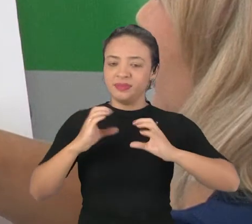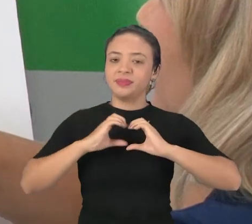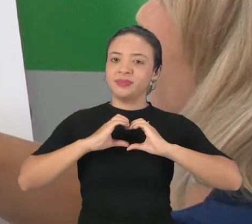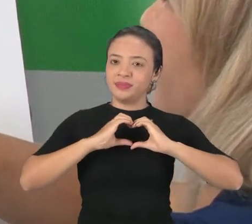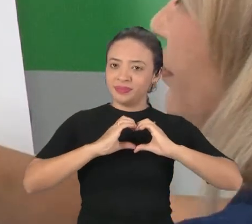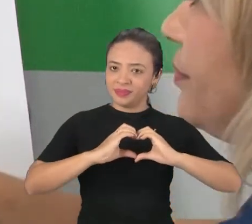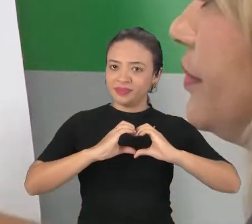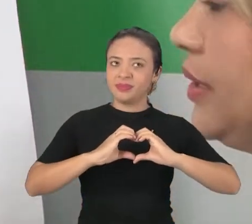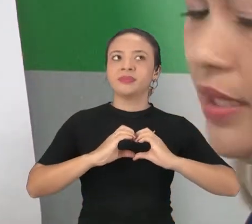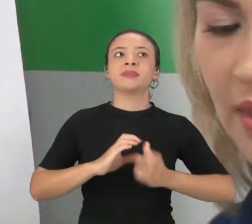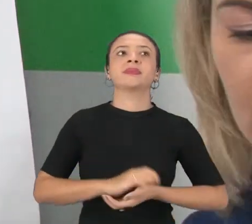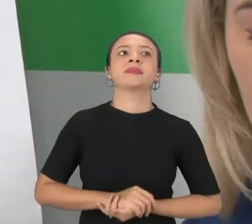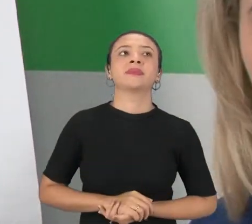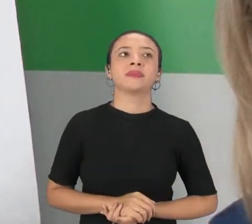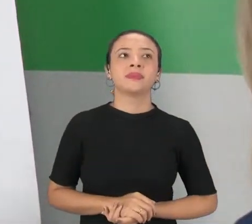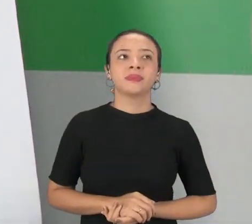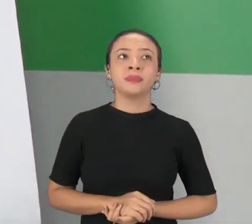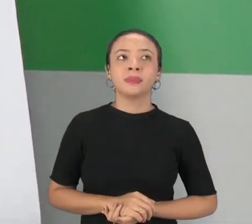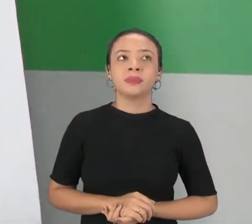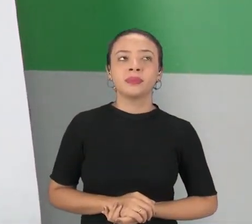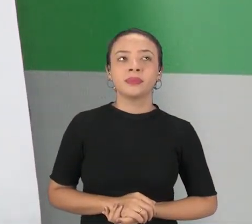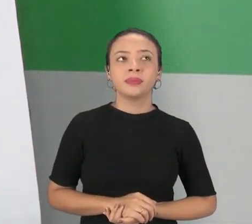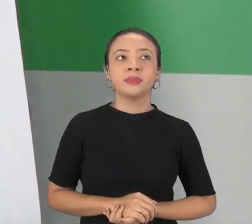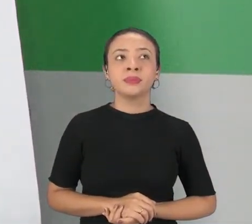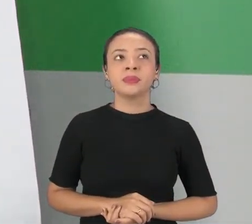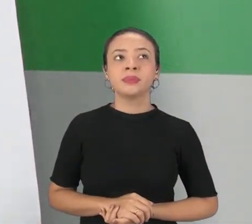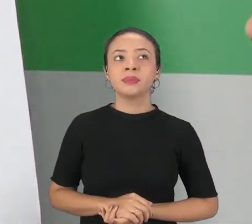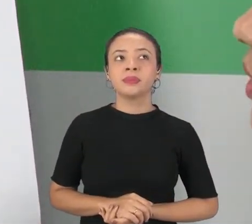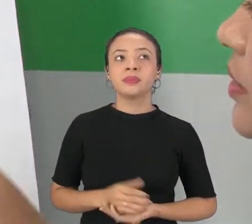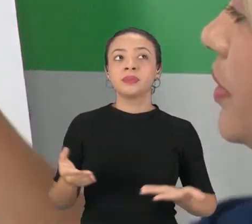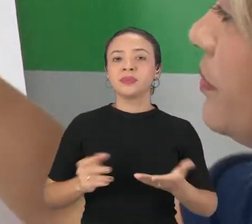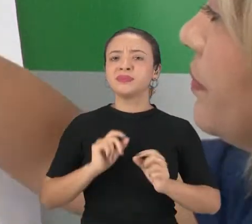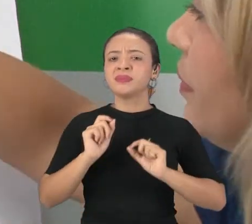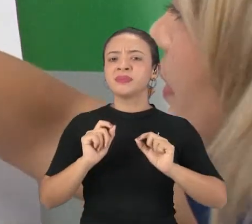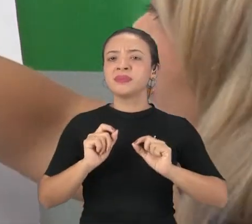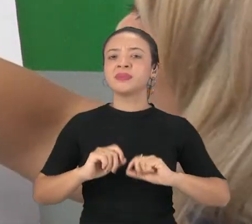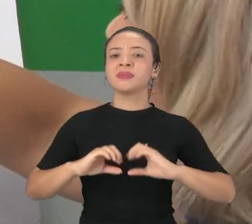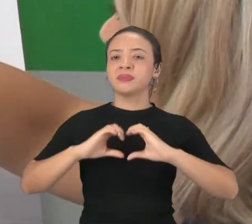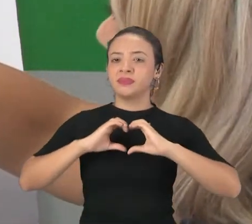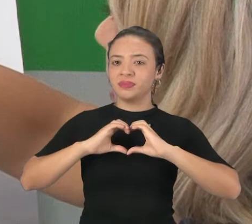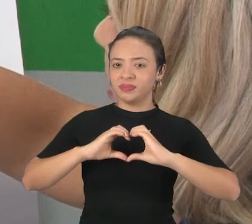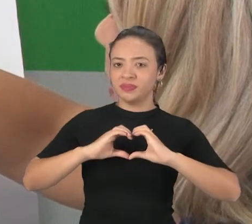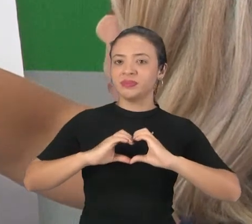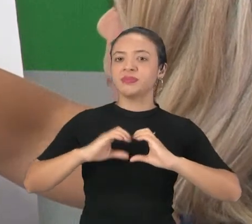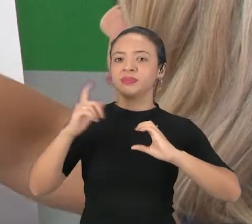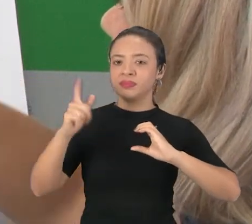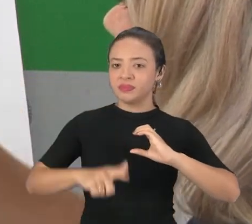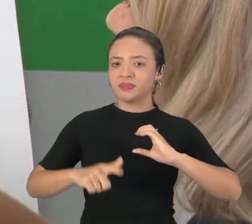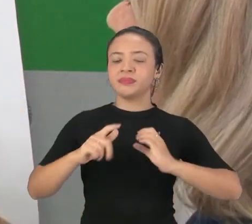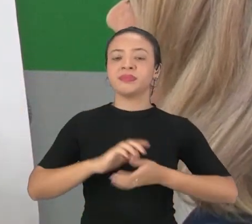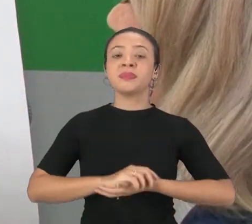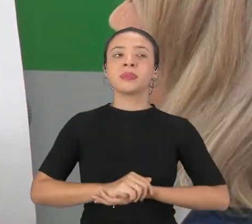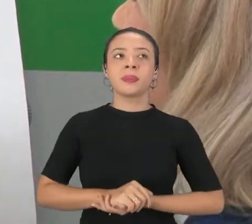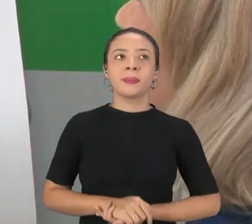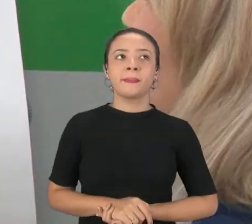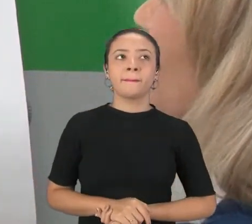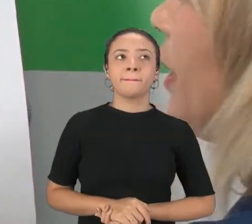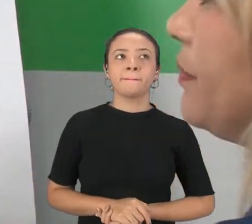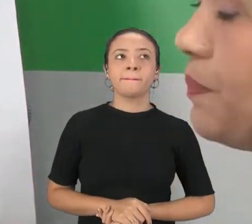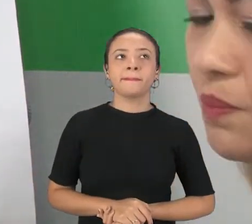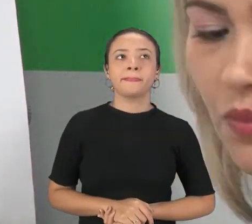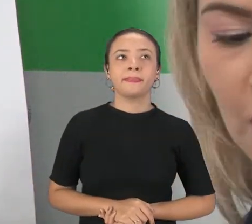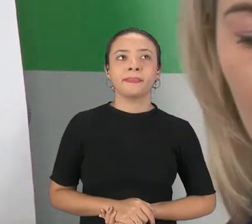um coração a e agora crianças Qual será a próxima coração novamente